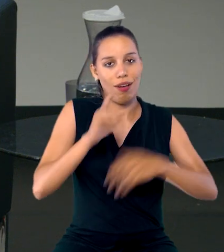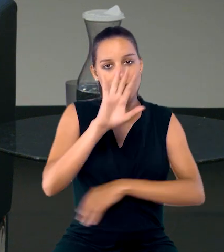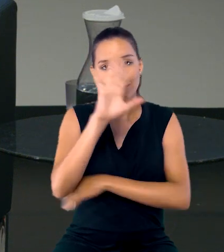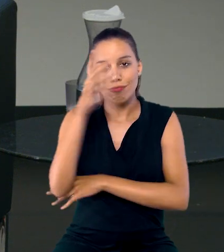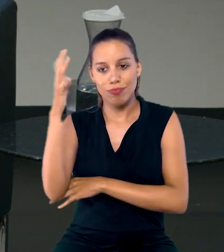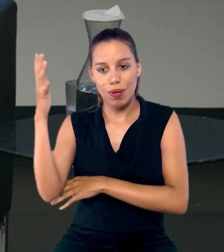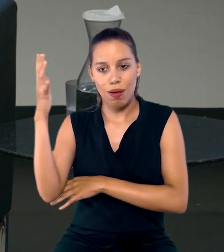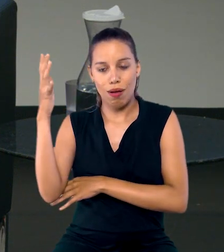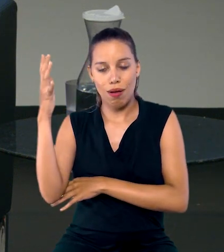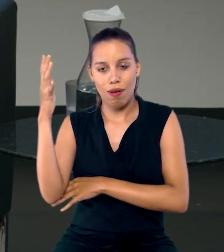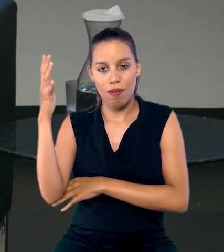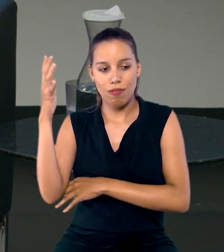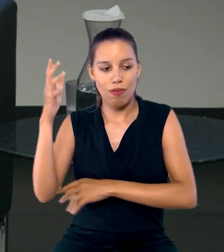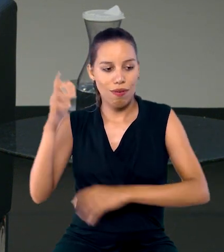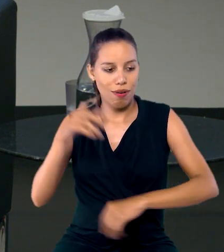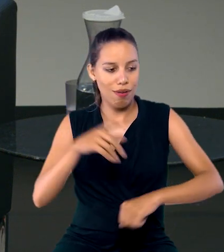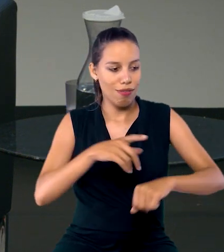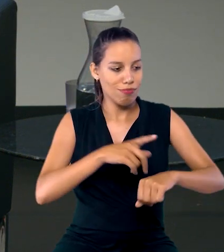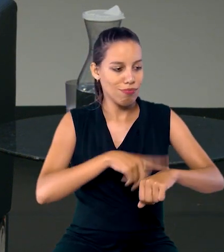é que é o tempo.